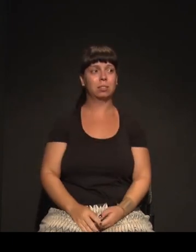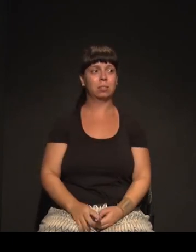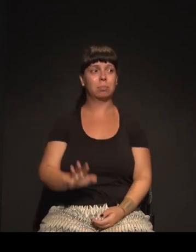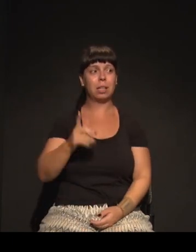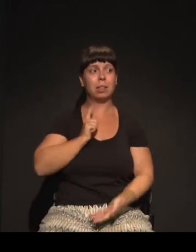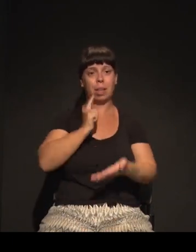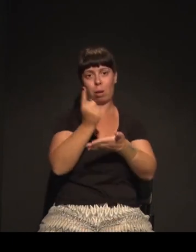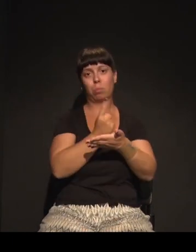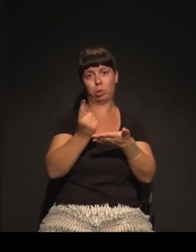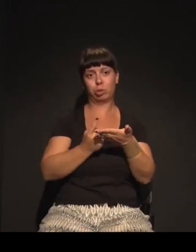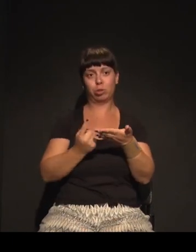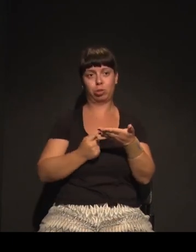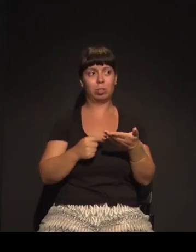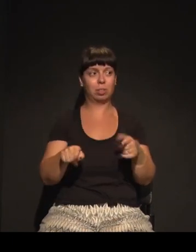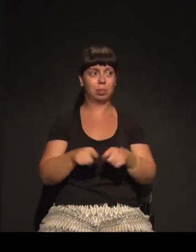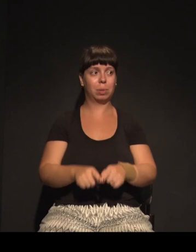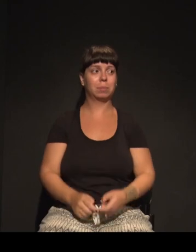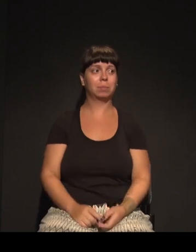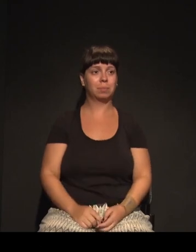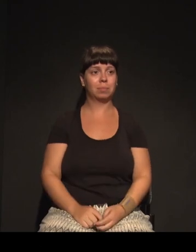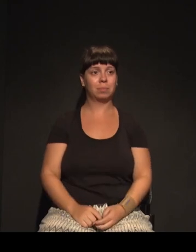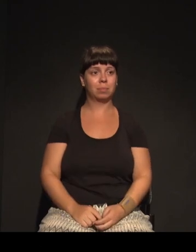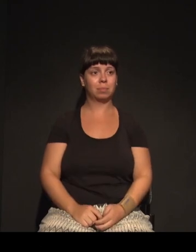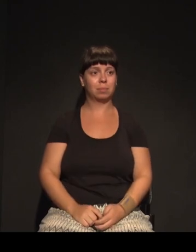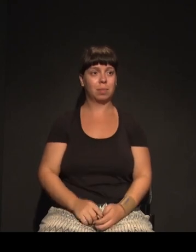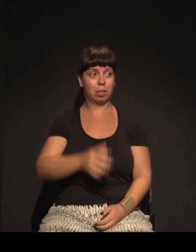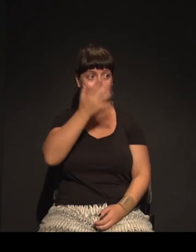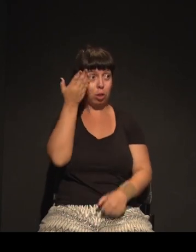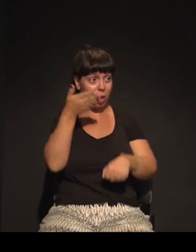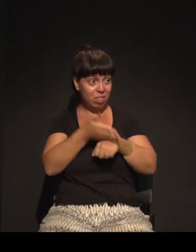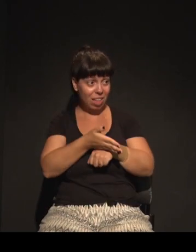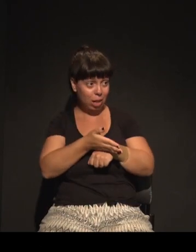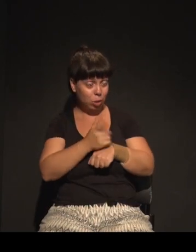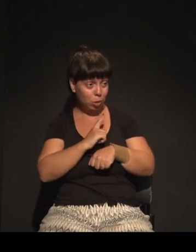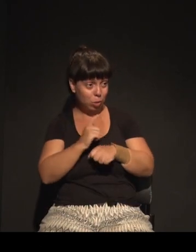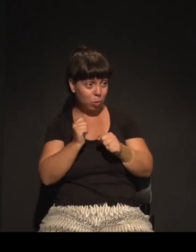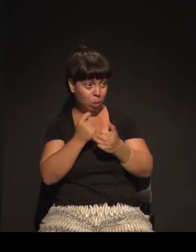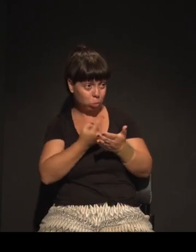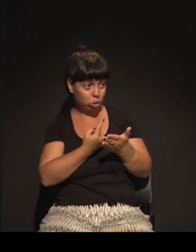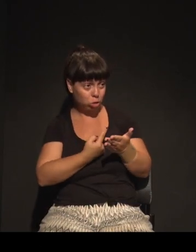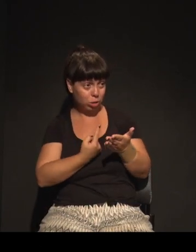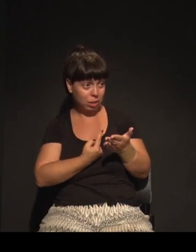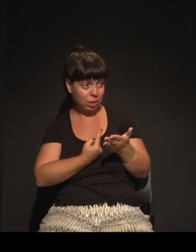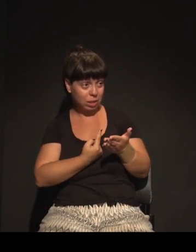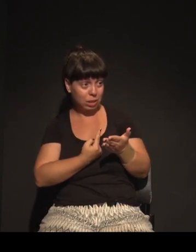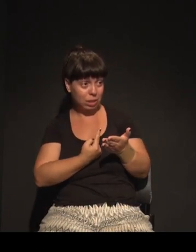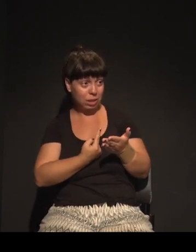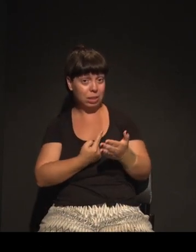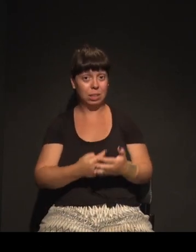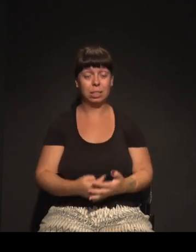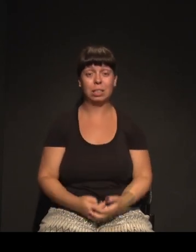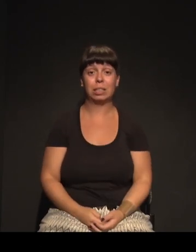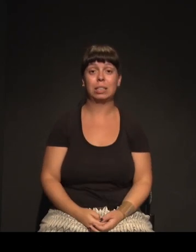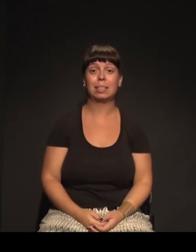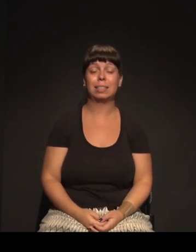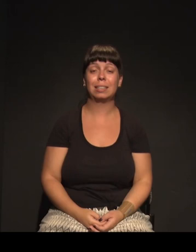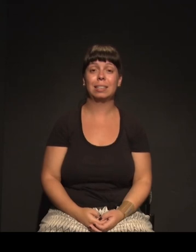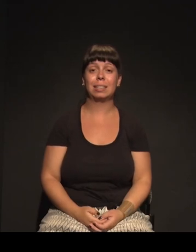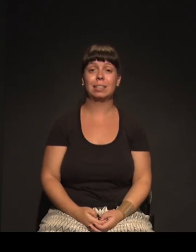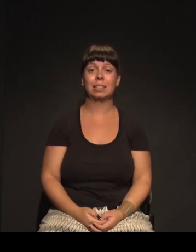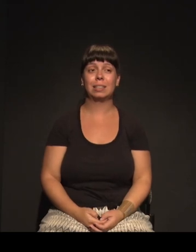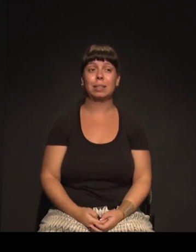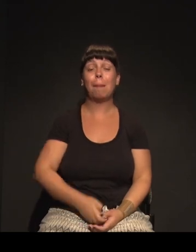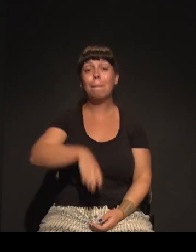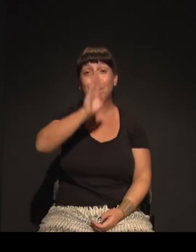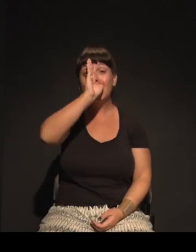a portway beleza e as pessoas têm acesso à apostila há quem tenha acesso o mais